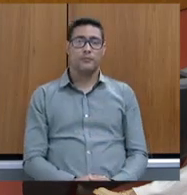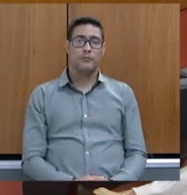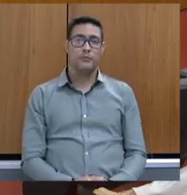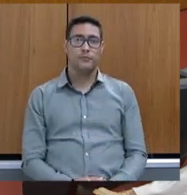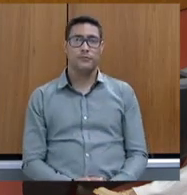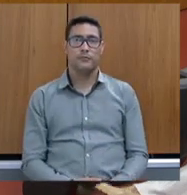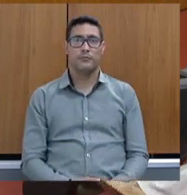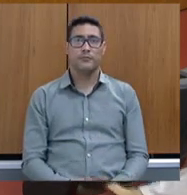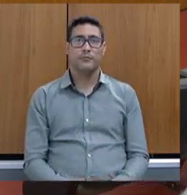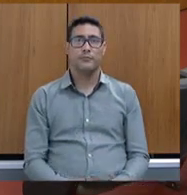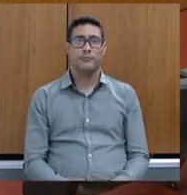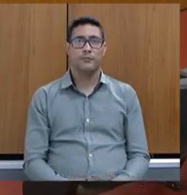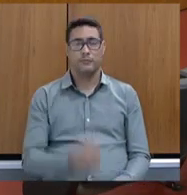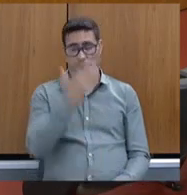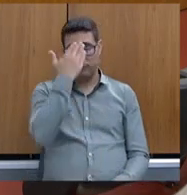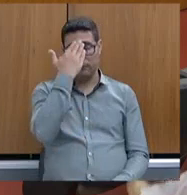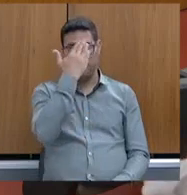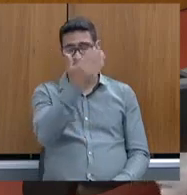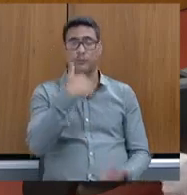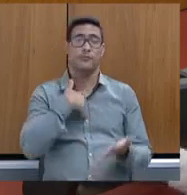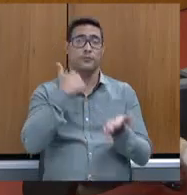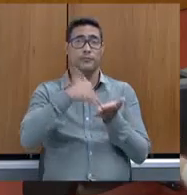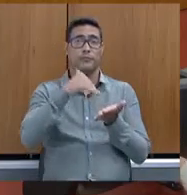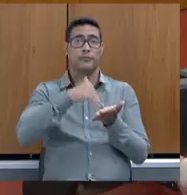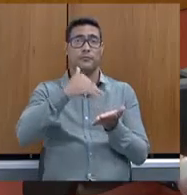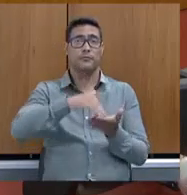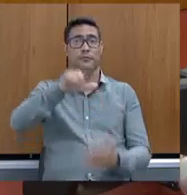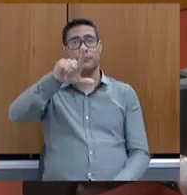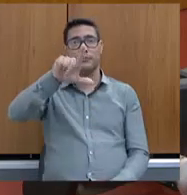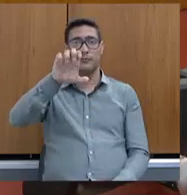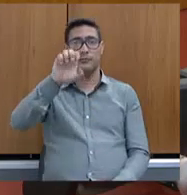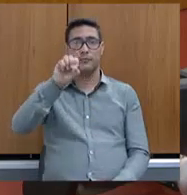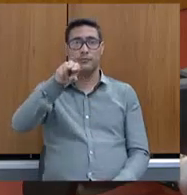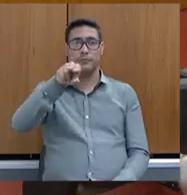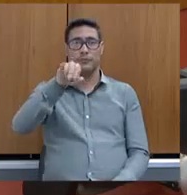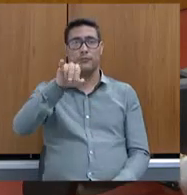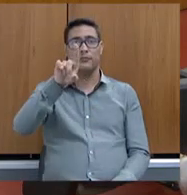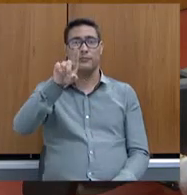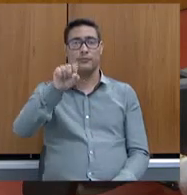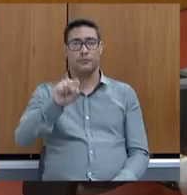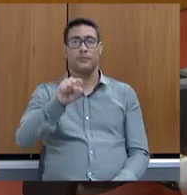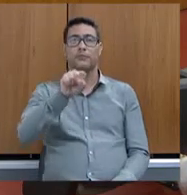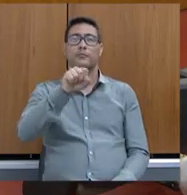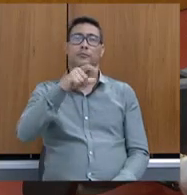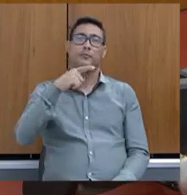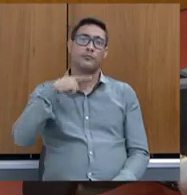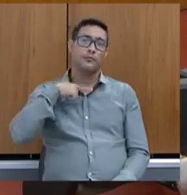Agradeço ao secretário Leônidas pela sua apresentação